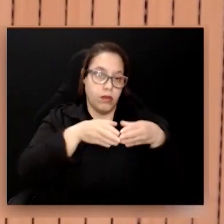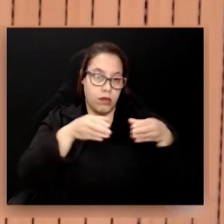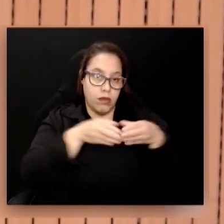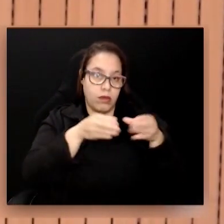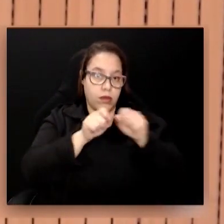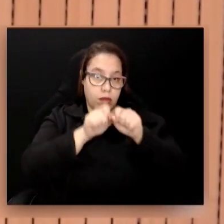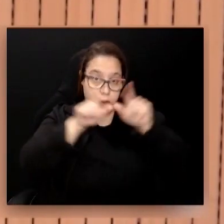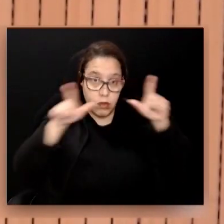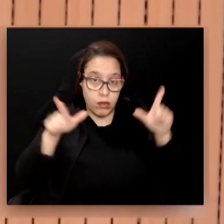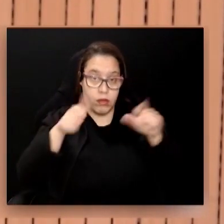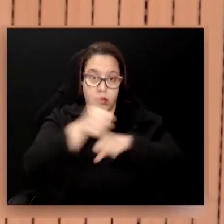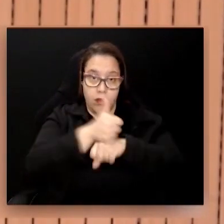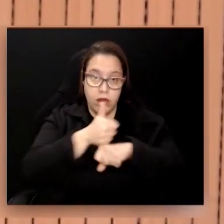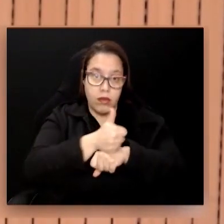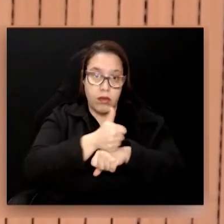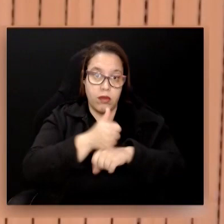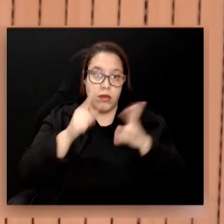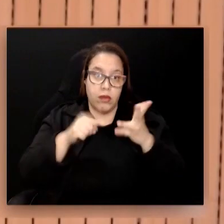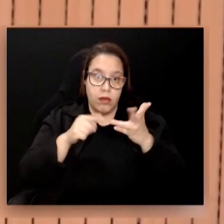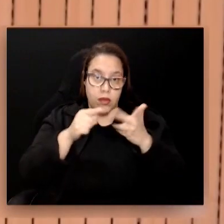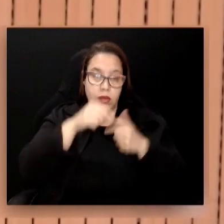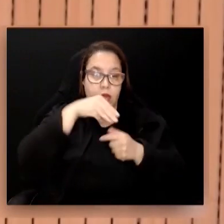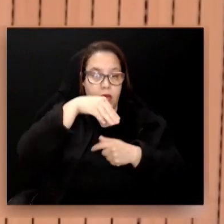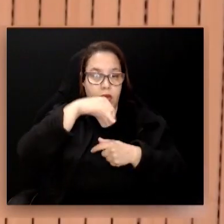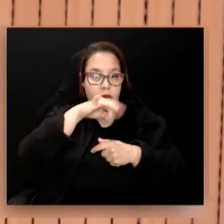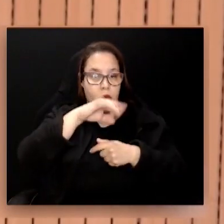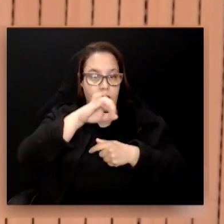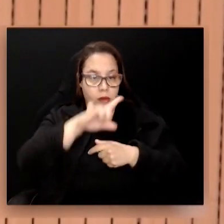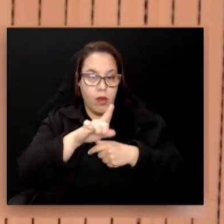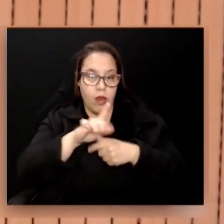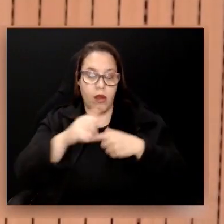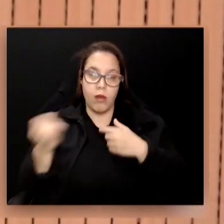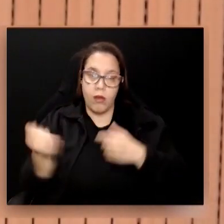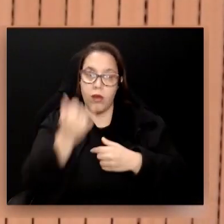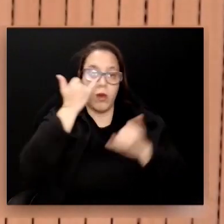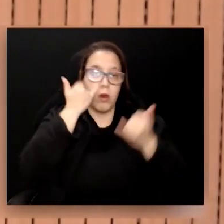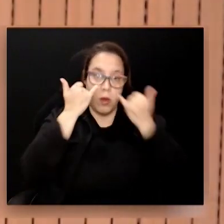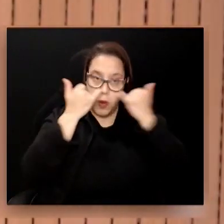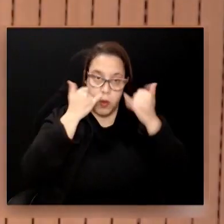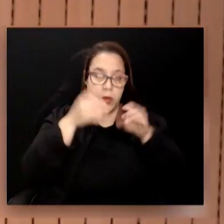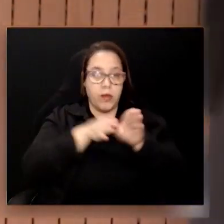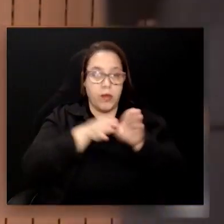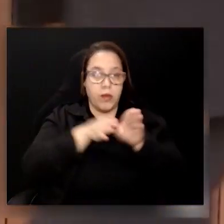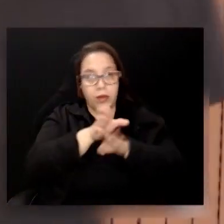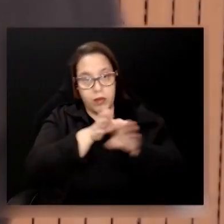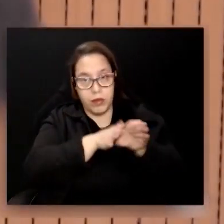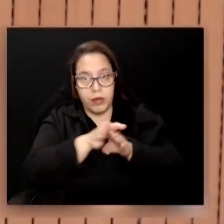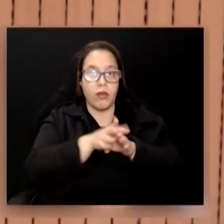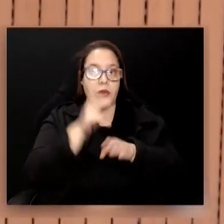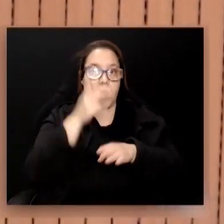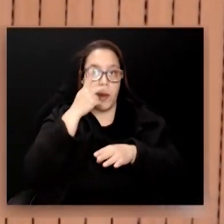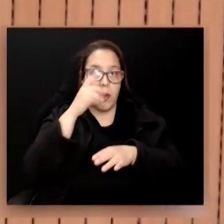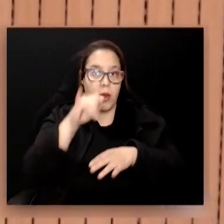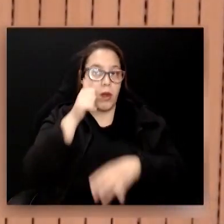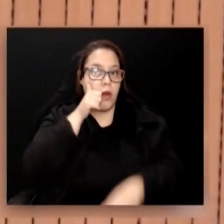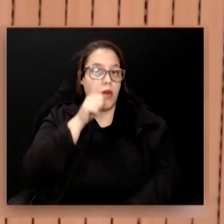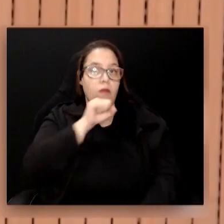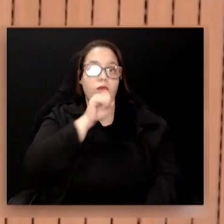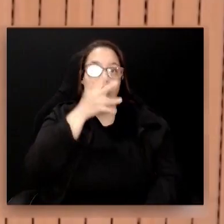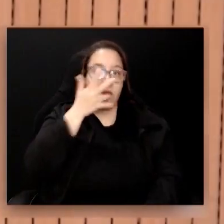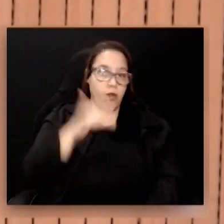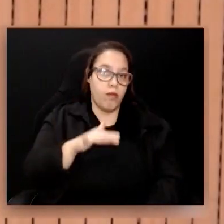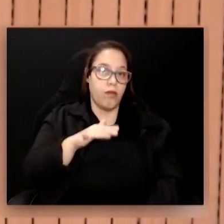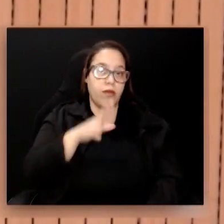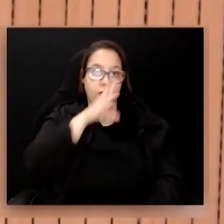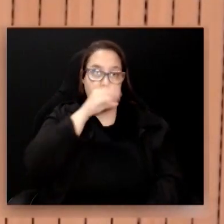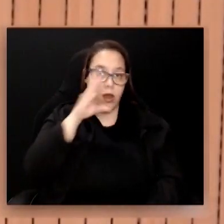desses minerais é essencial para levar informação e orientação a pais e mães de crianças e adolescentes